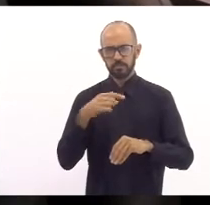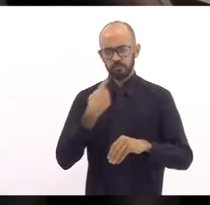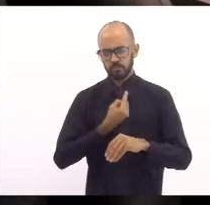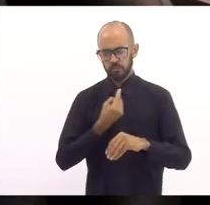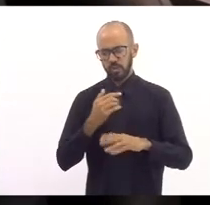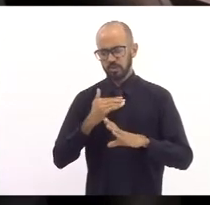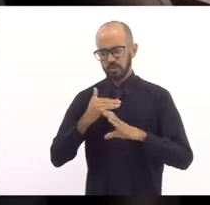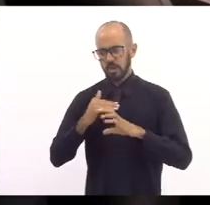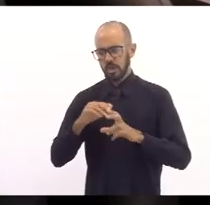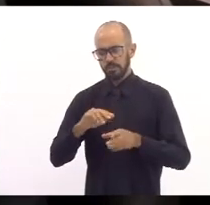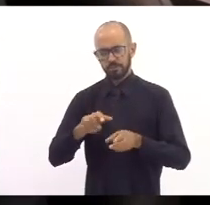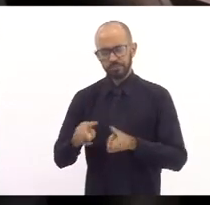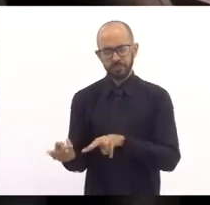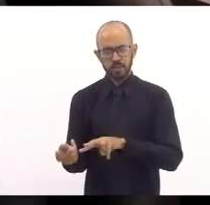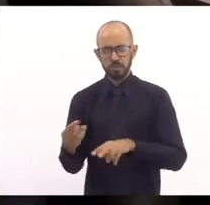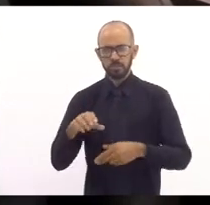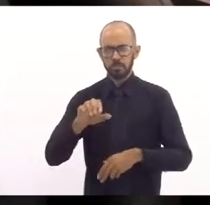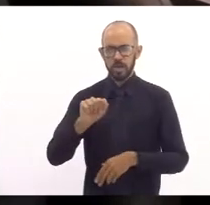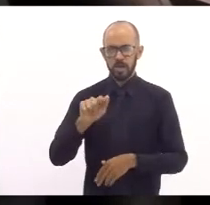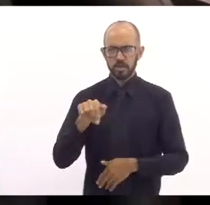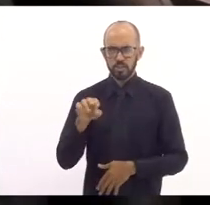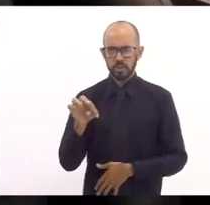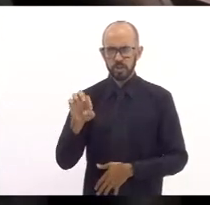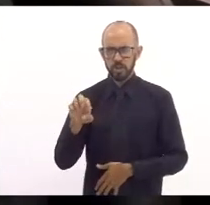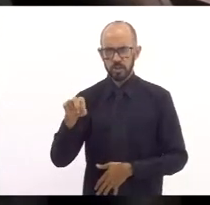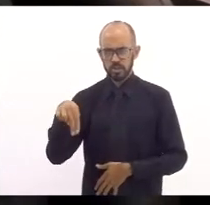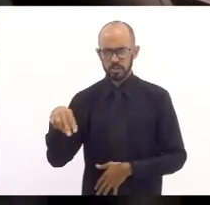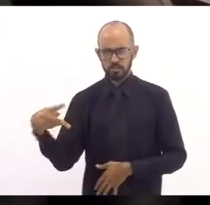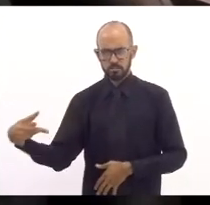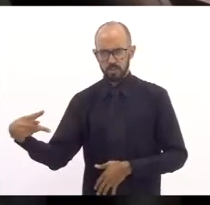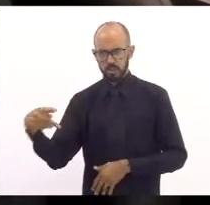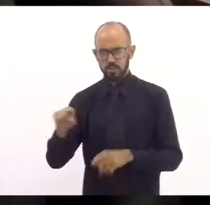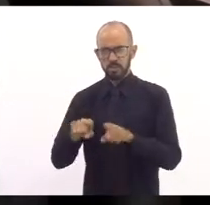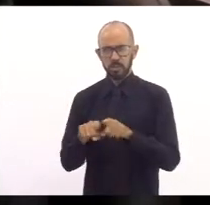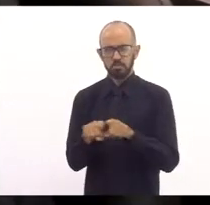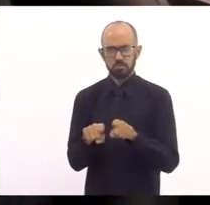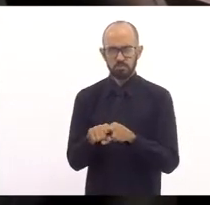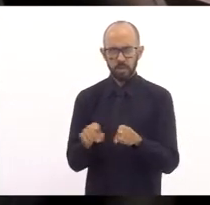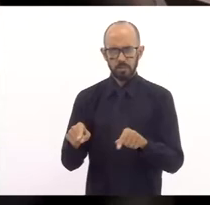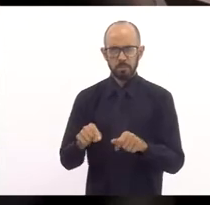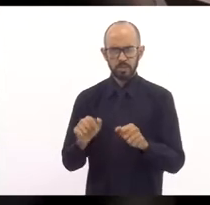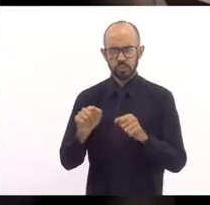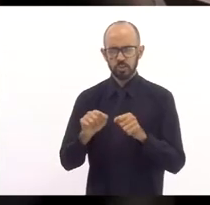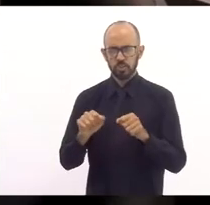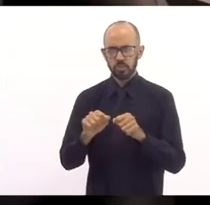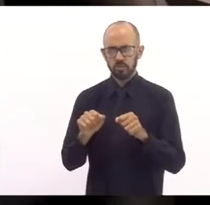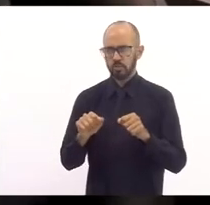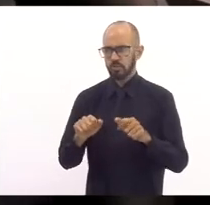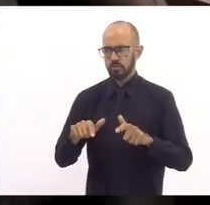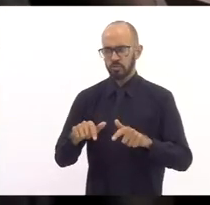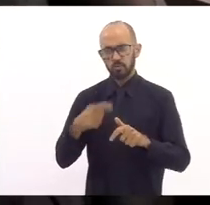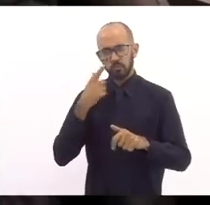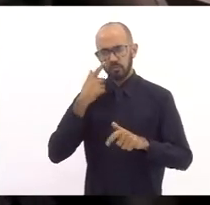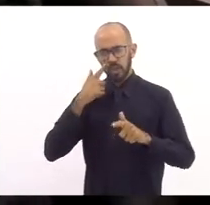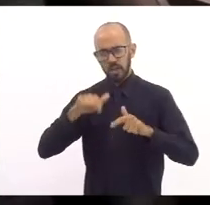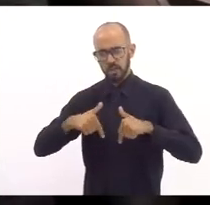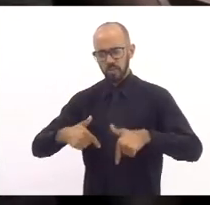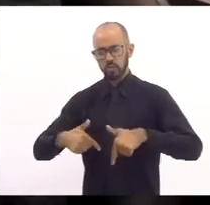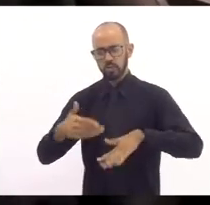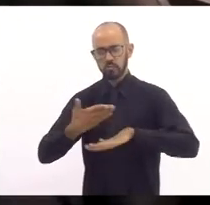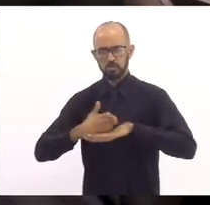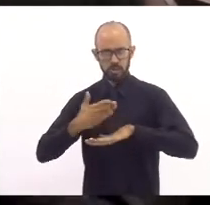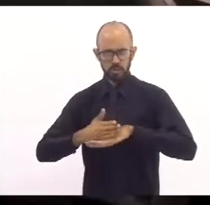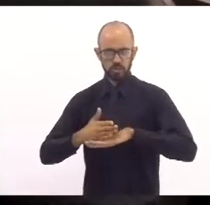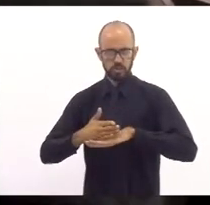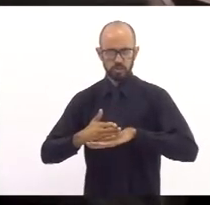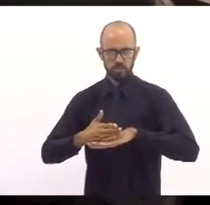à Getransp, conforme eu disse, e também para poder viabilizar as medidas que estão em curso, práticas, né? Não ficarmos assim, não é... Essa é